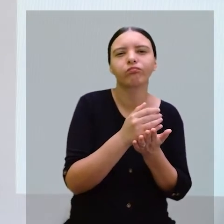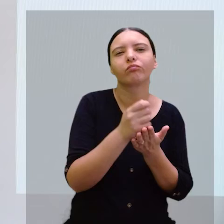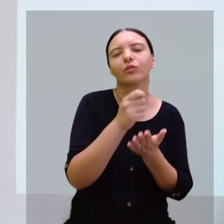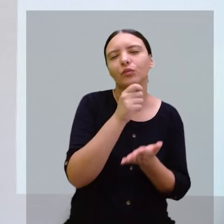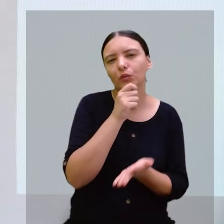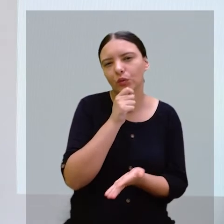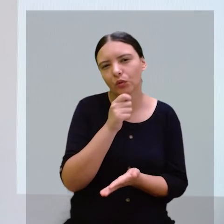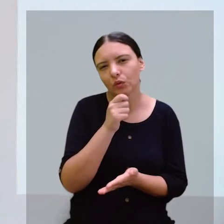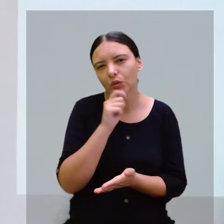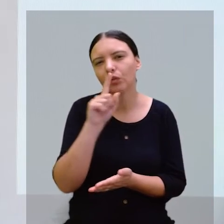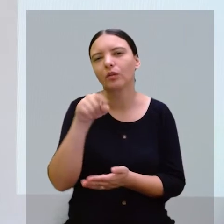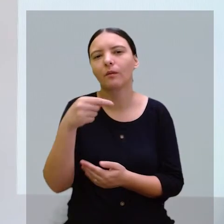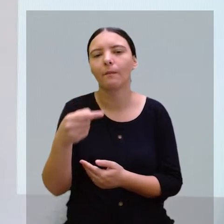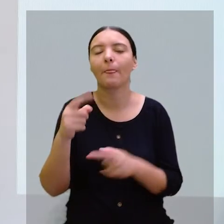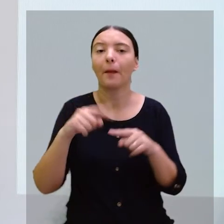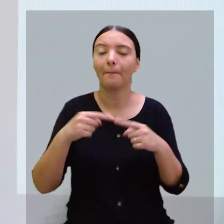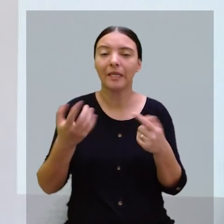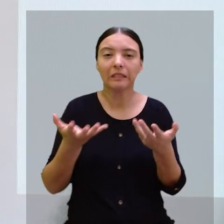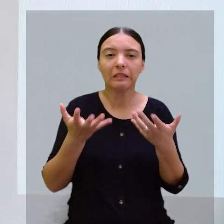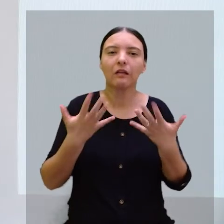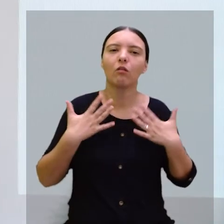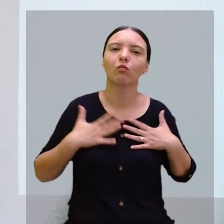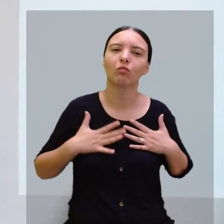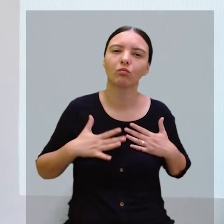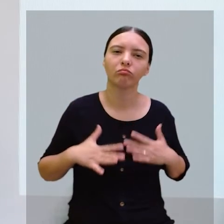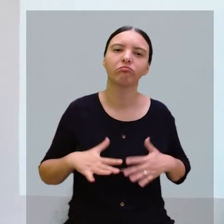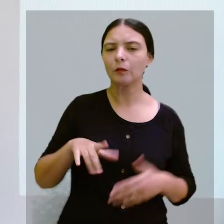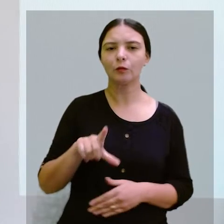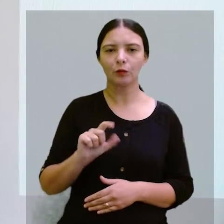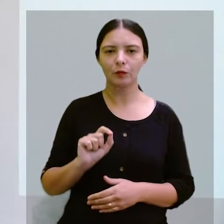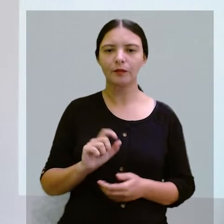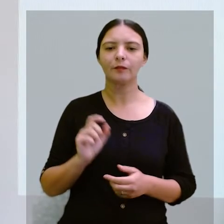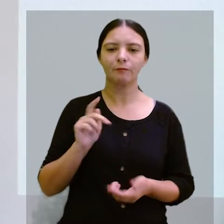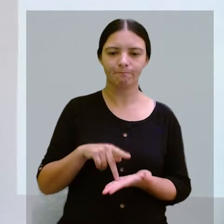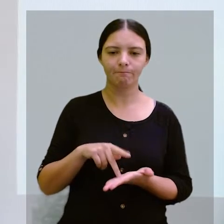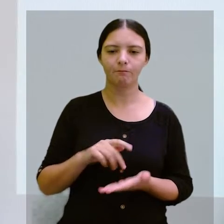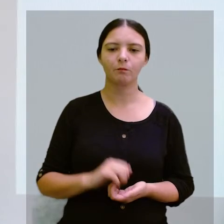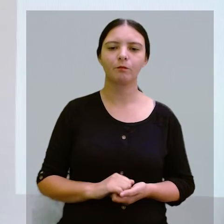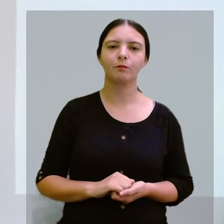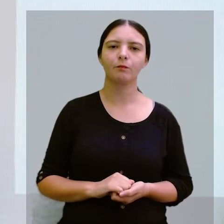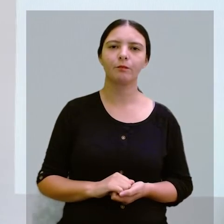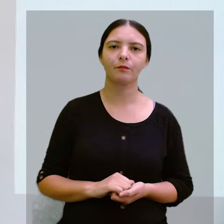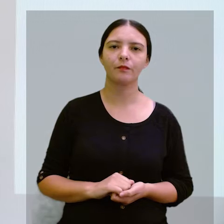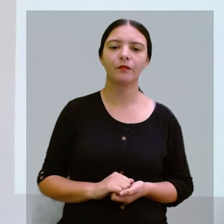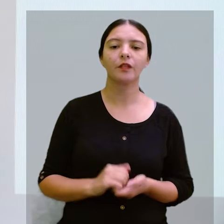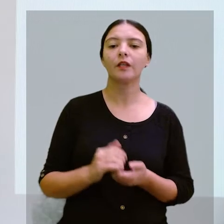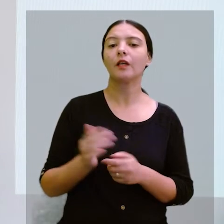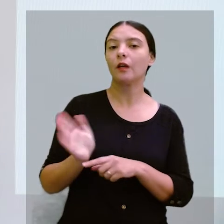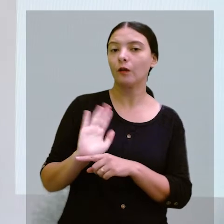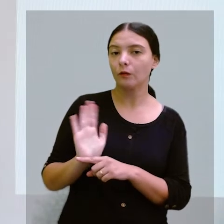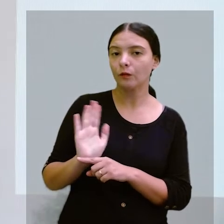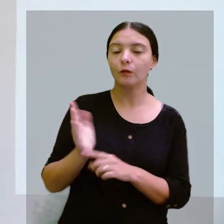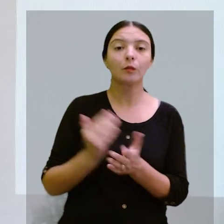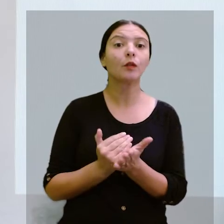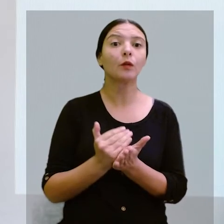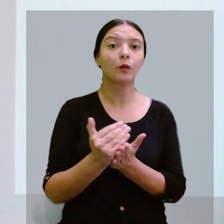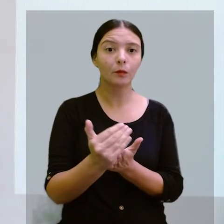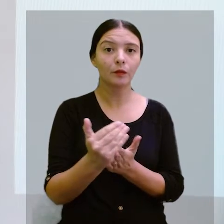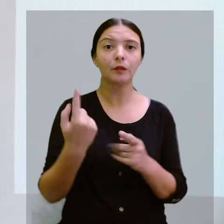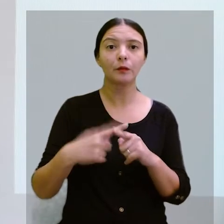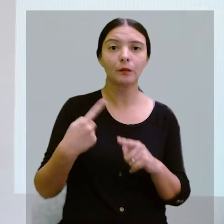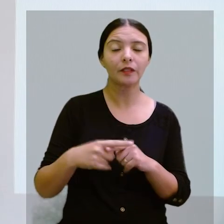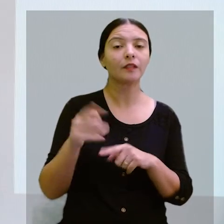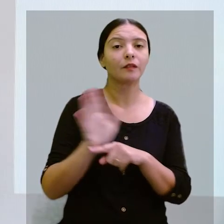vai subir, mas eu quis essa parte mais calma, de fato. Esse é o começo de um curta-metragem. Para a criação